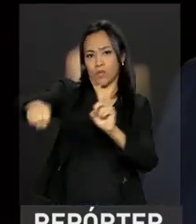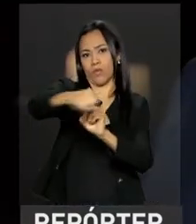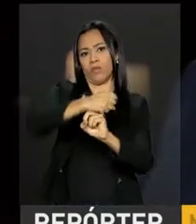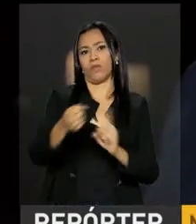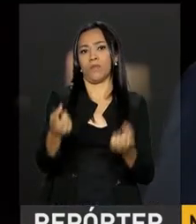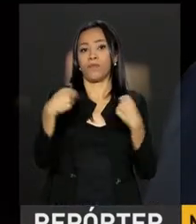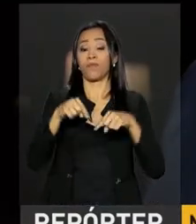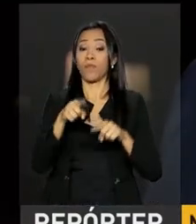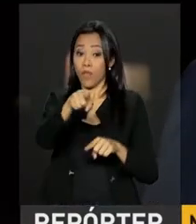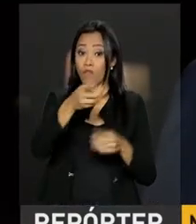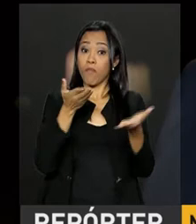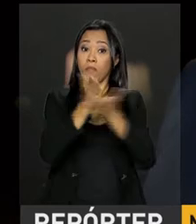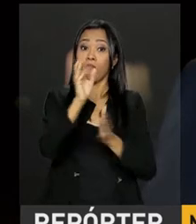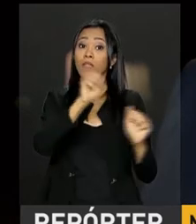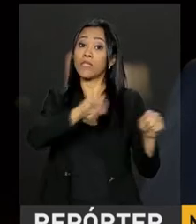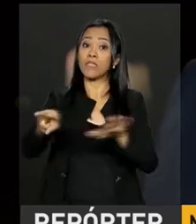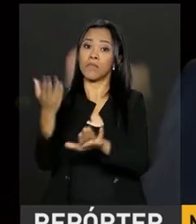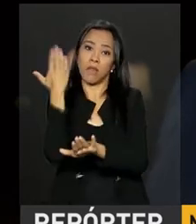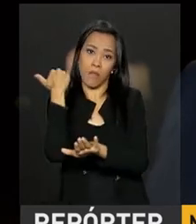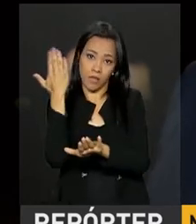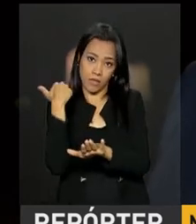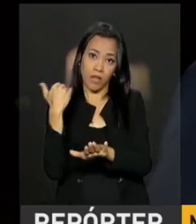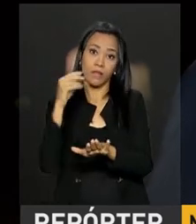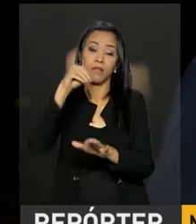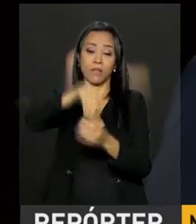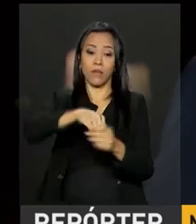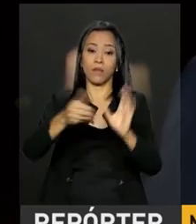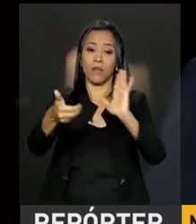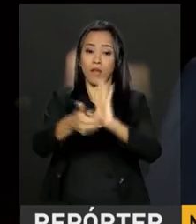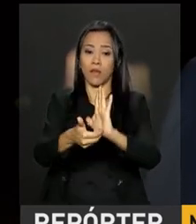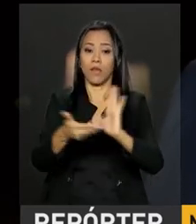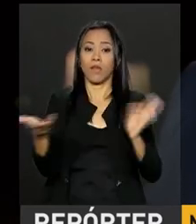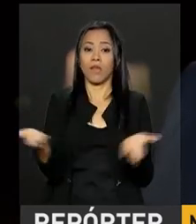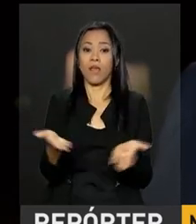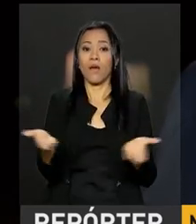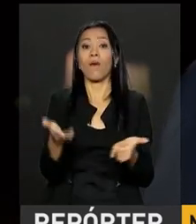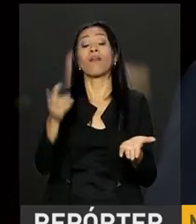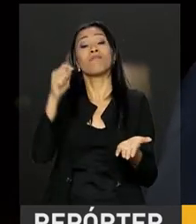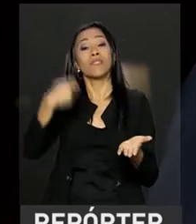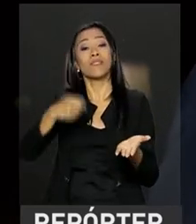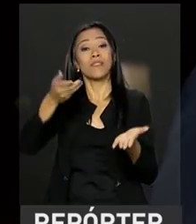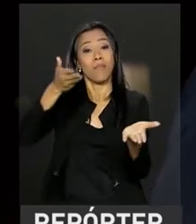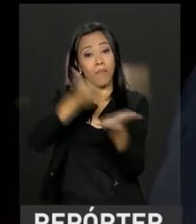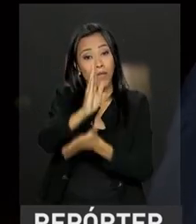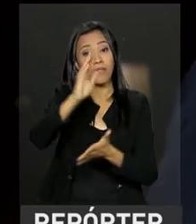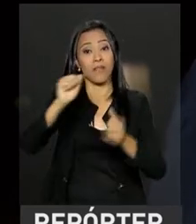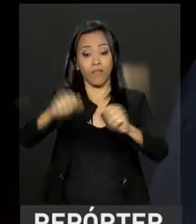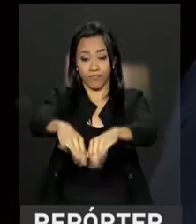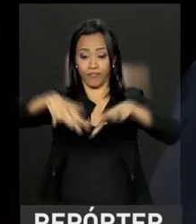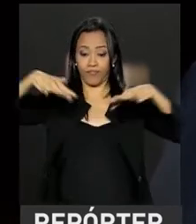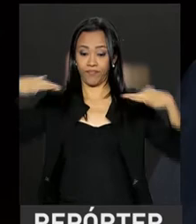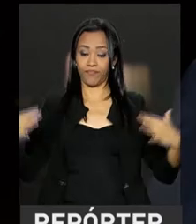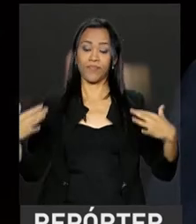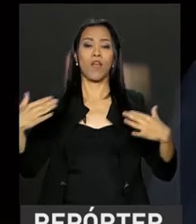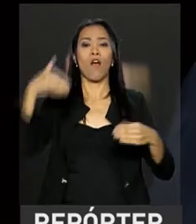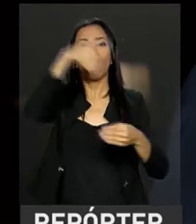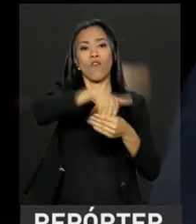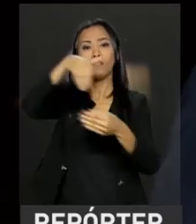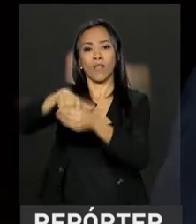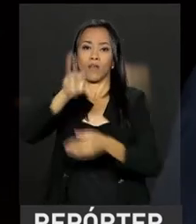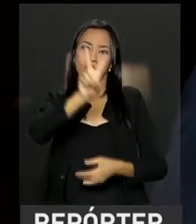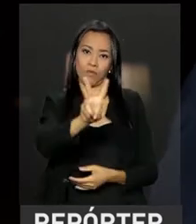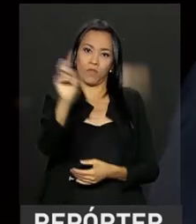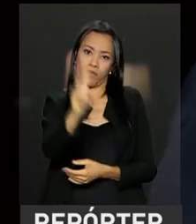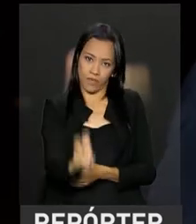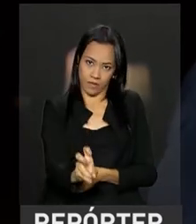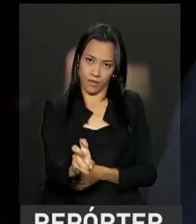semana passada na Comissão Especial da Câmara dos Deputados e agora tem que passar pelo plenário da Casa em votação em dois